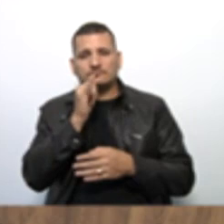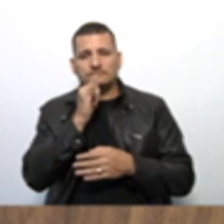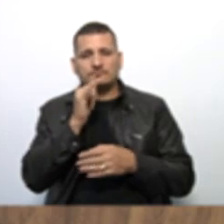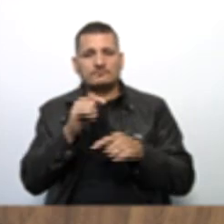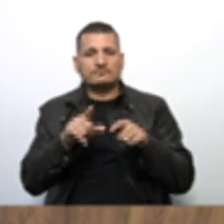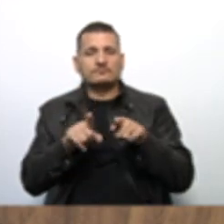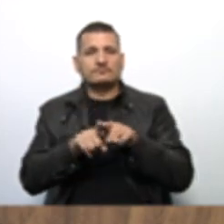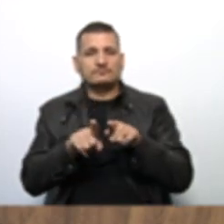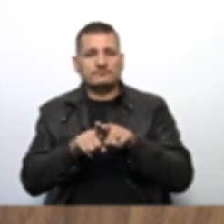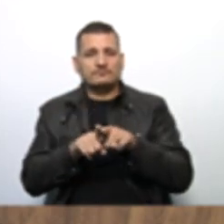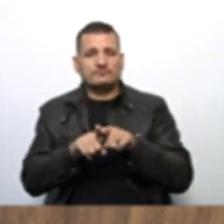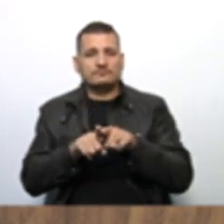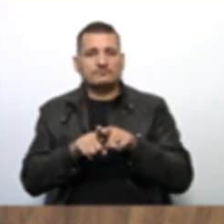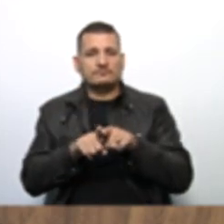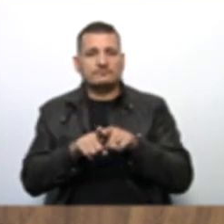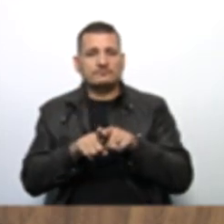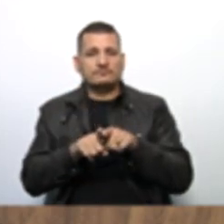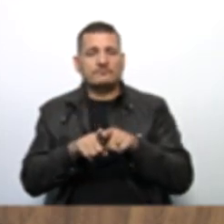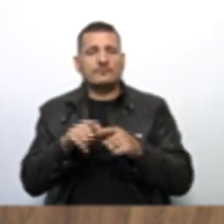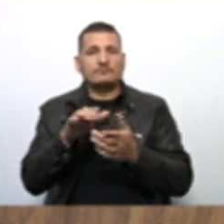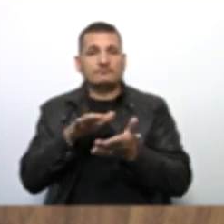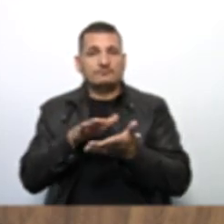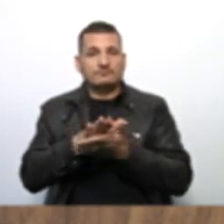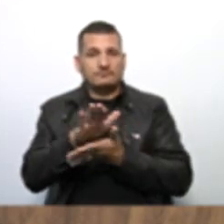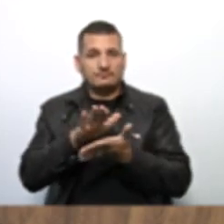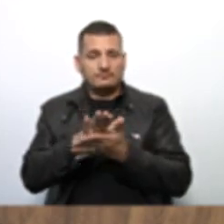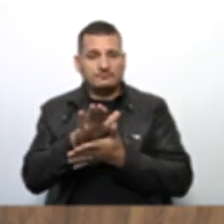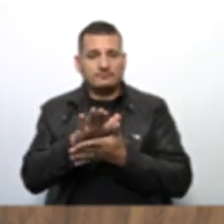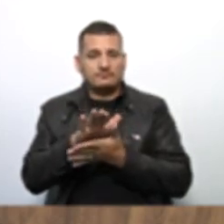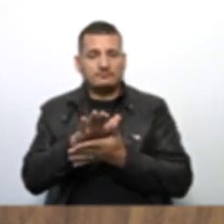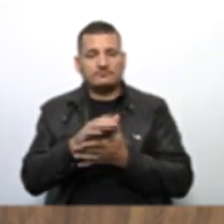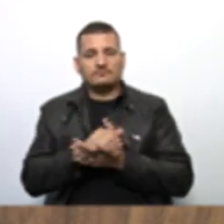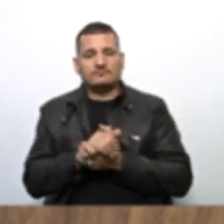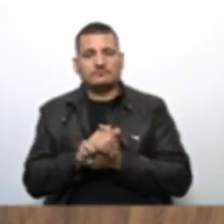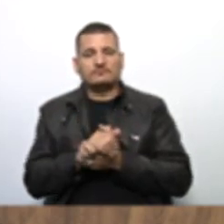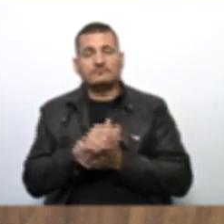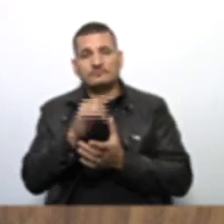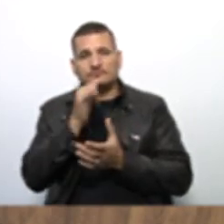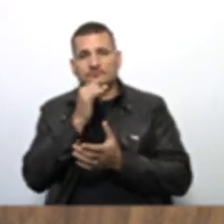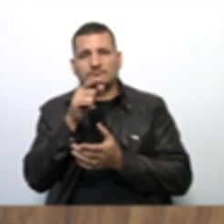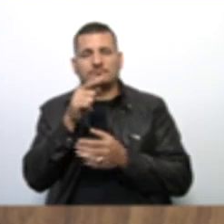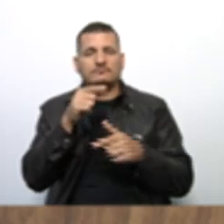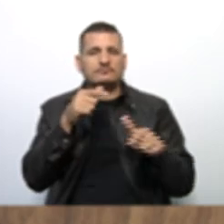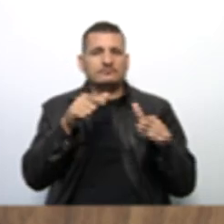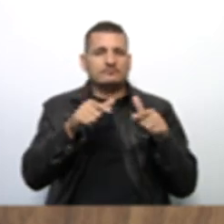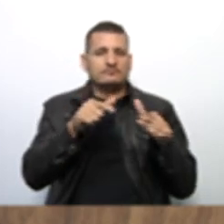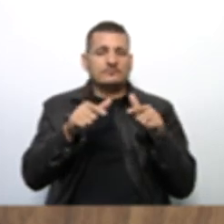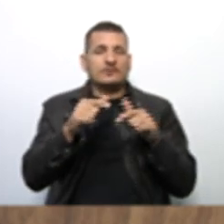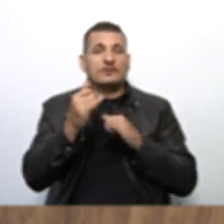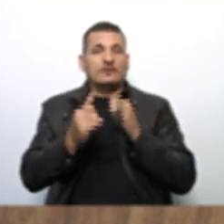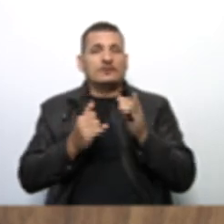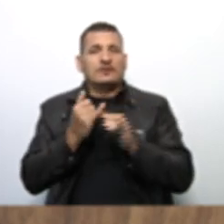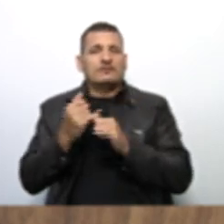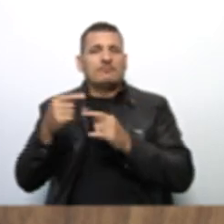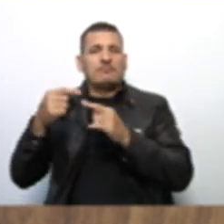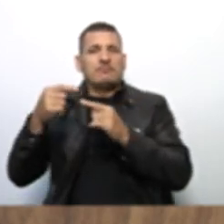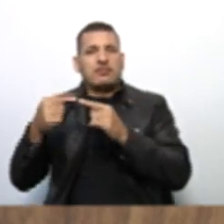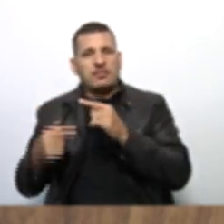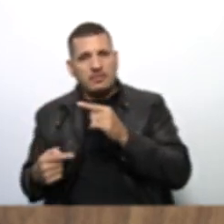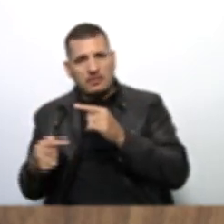situação, que é em relação à impressão. Não é isso? Você está trabalhando, aí a internet cai. O usuário,